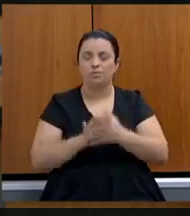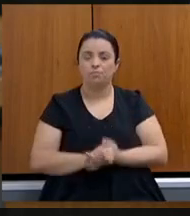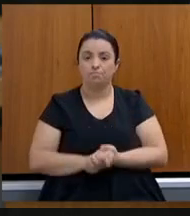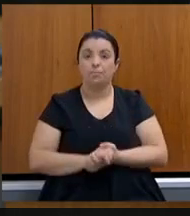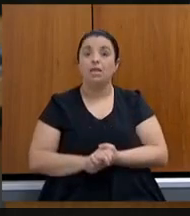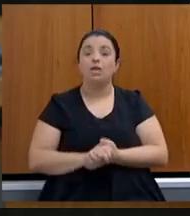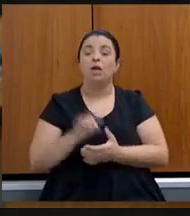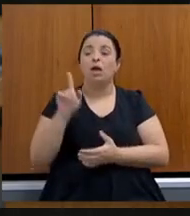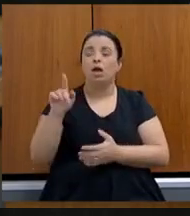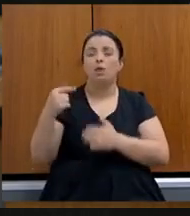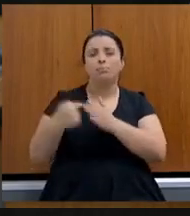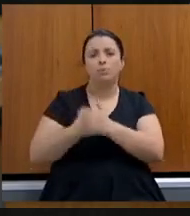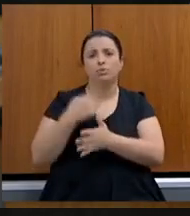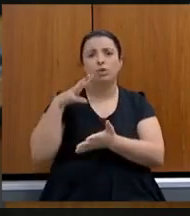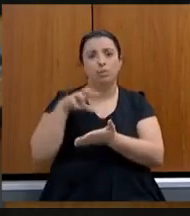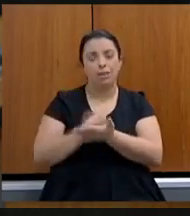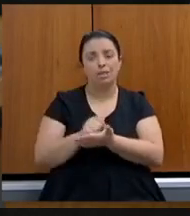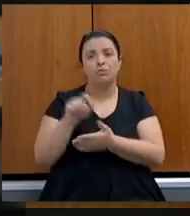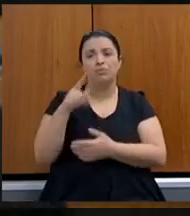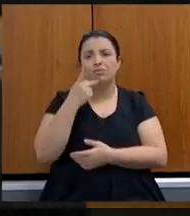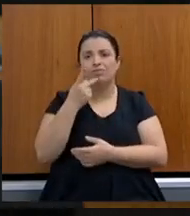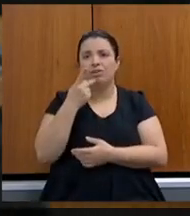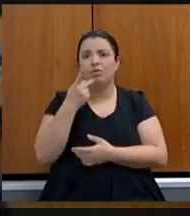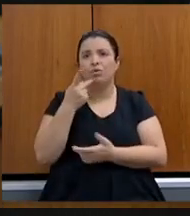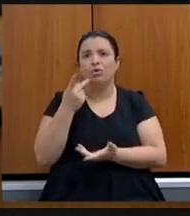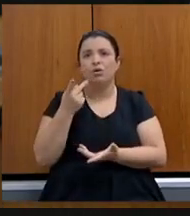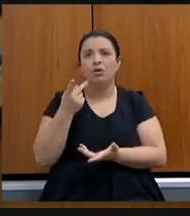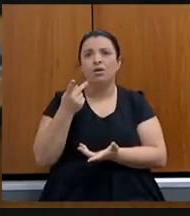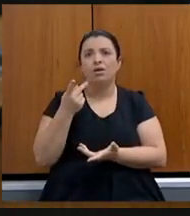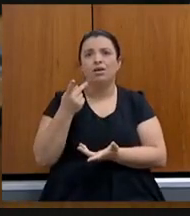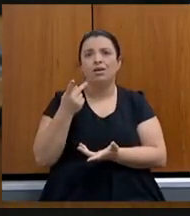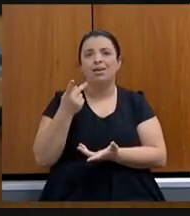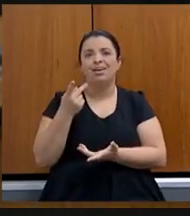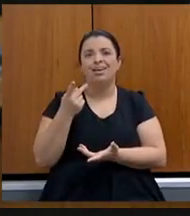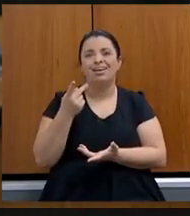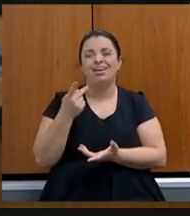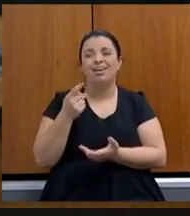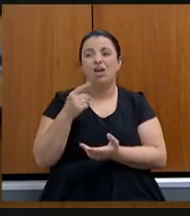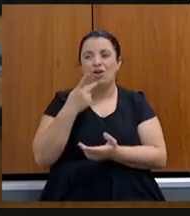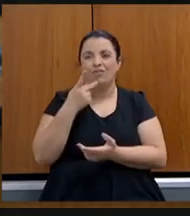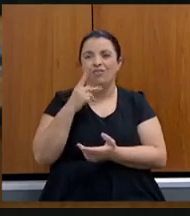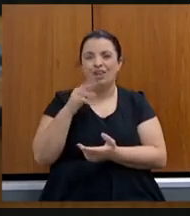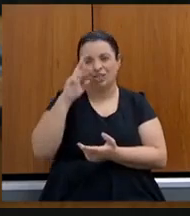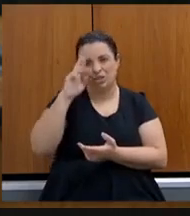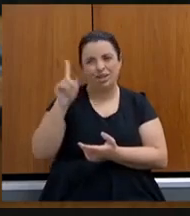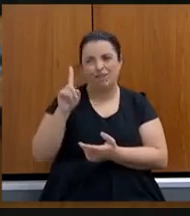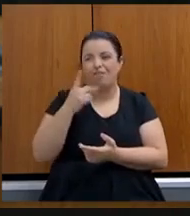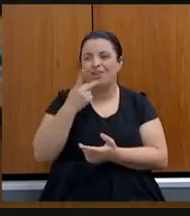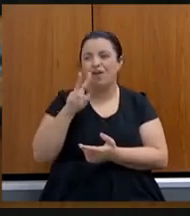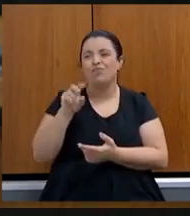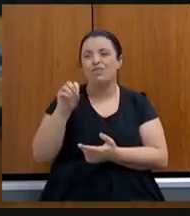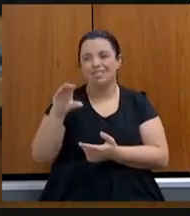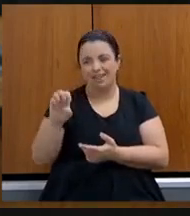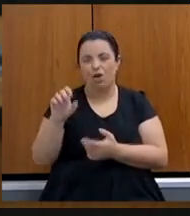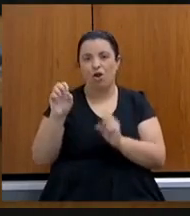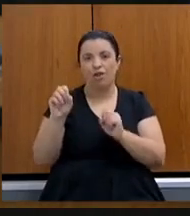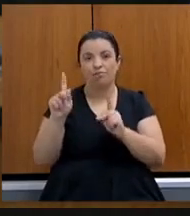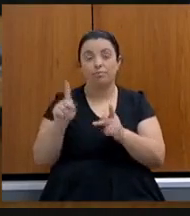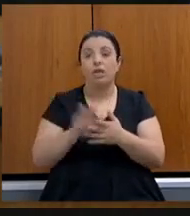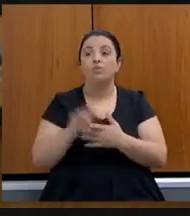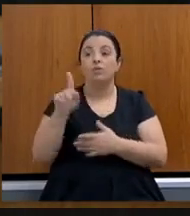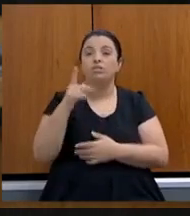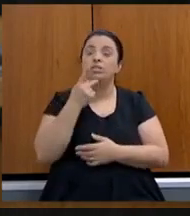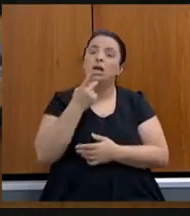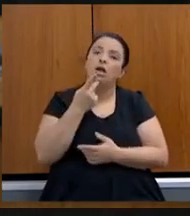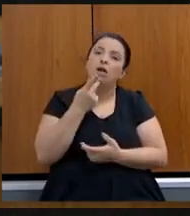temos a senhora falou do curso técnico você falou né a gente já tem essa combinação né e chamar de você possa continuar você